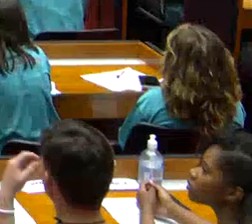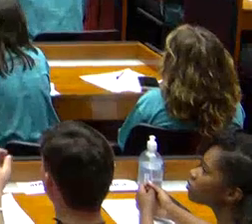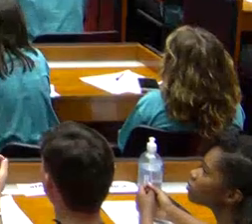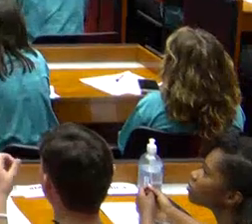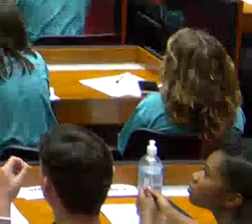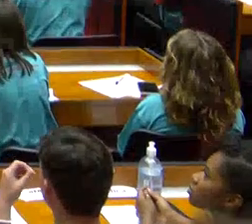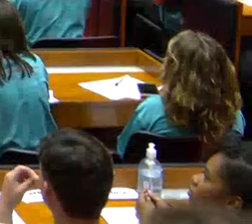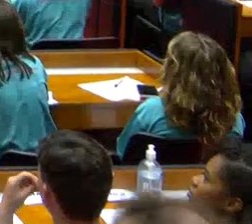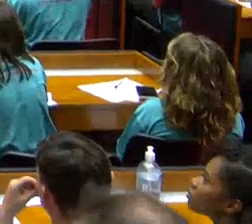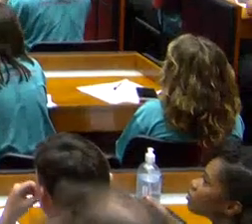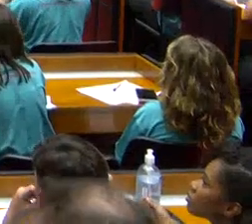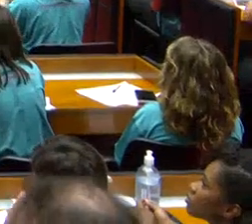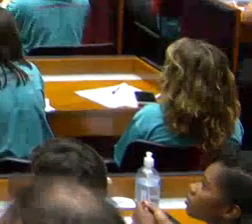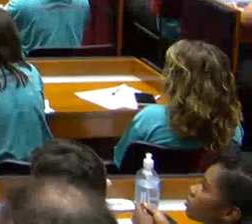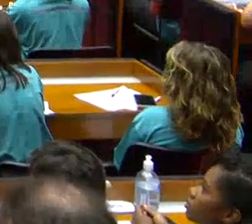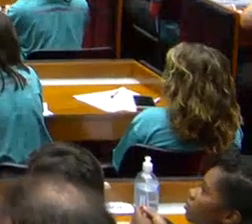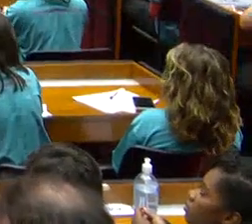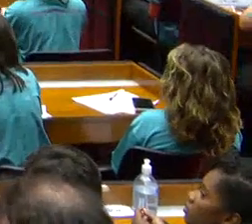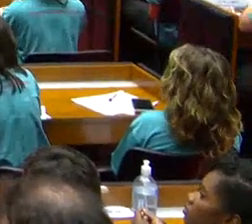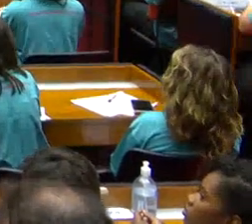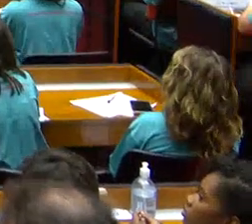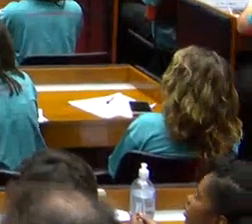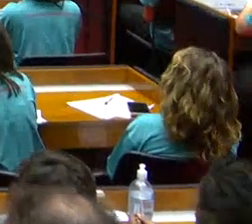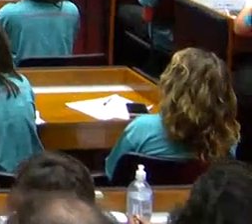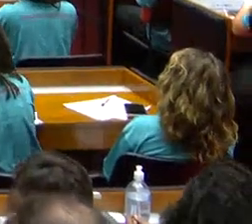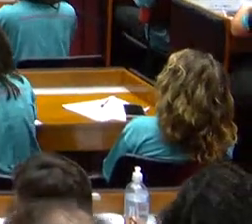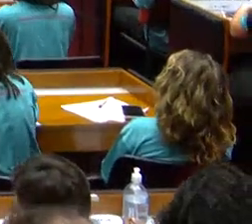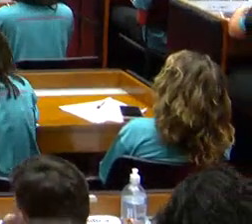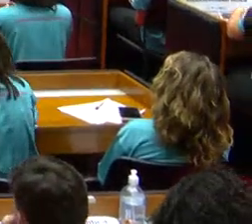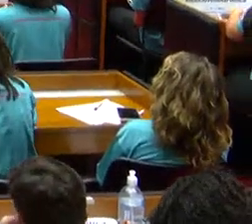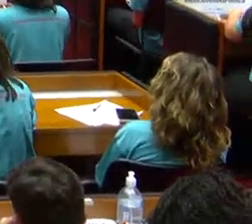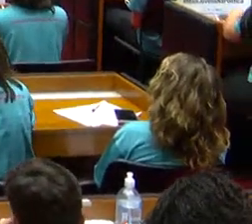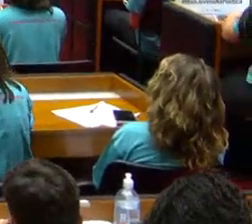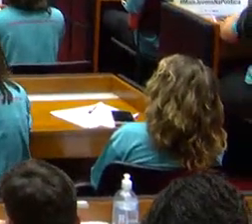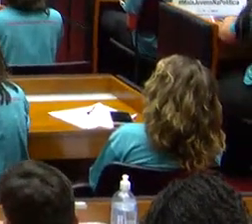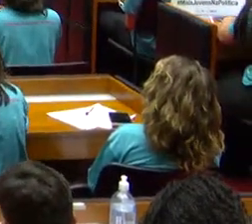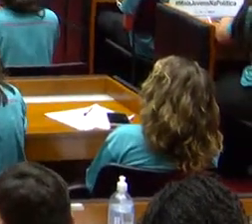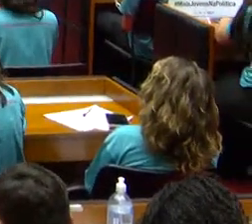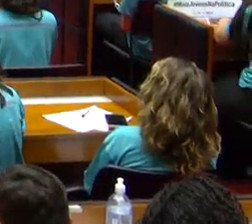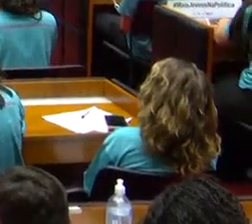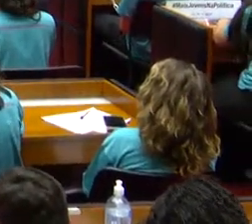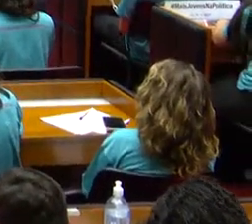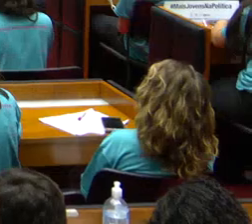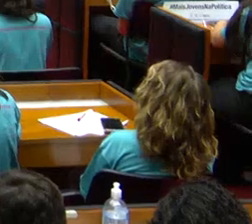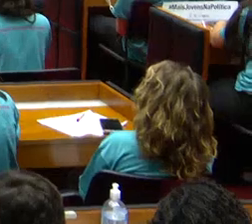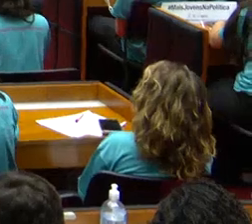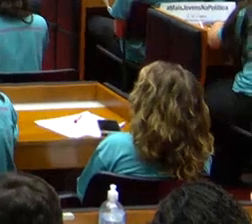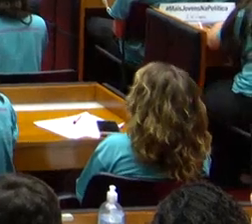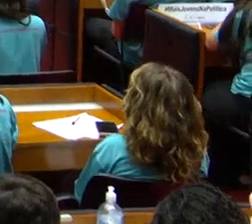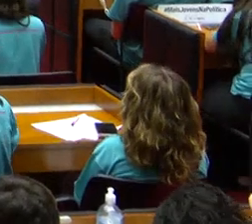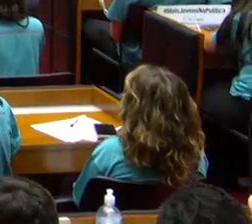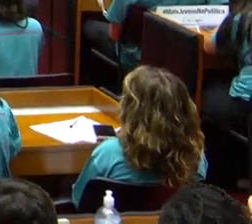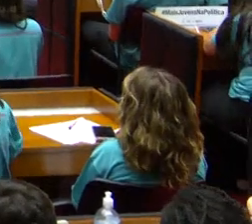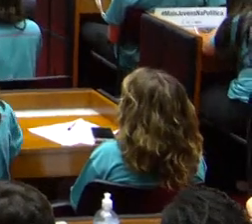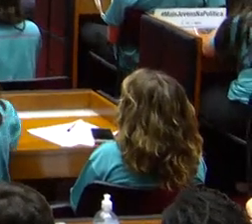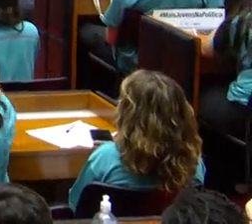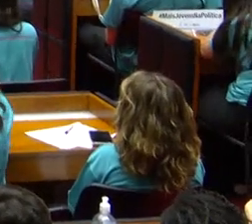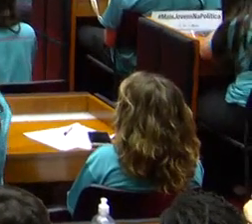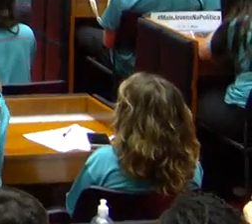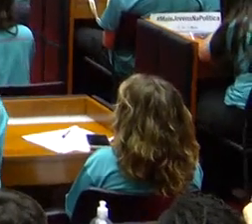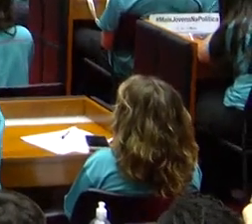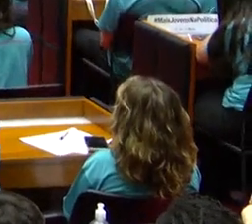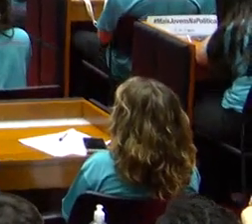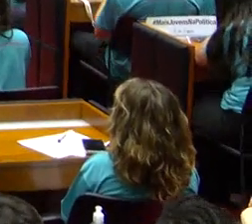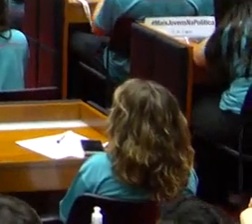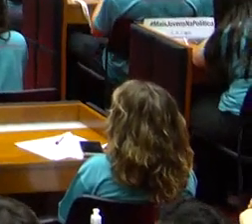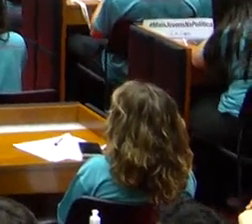com a etapa da plenária final do Parlamento jovem de minas né o PJ que é um programa de Formação política promovido pela Assembleia de Minas em parceria com